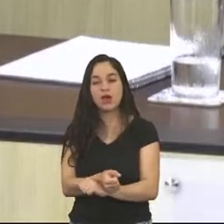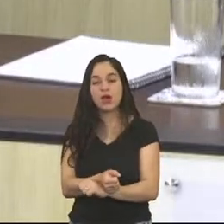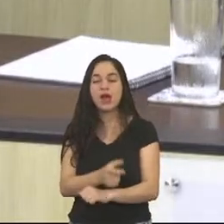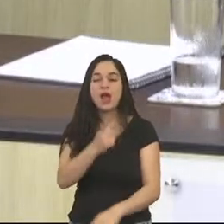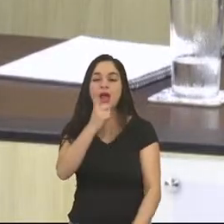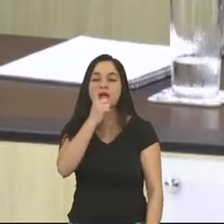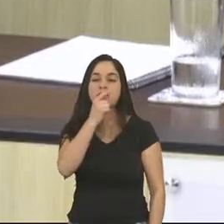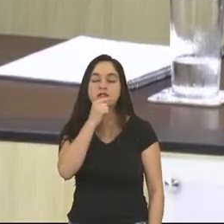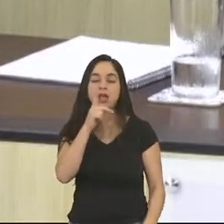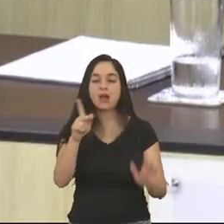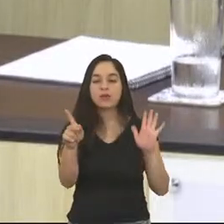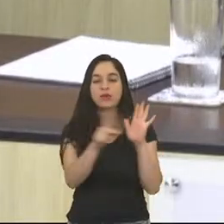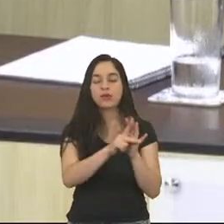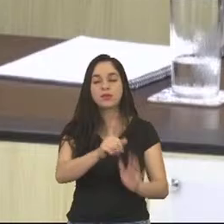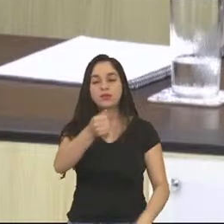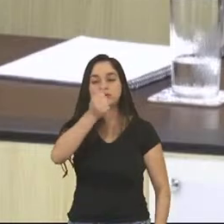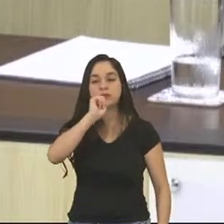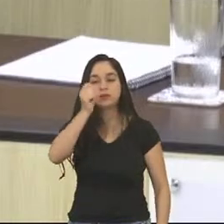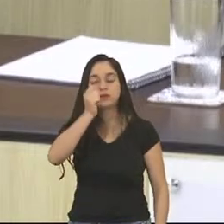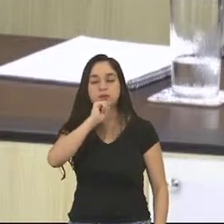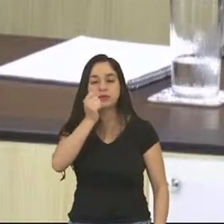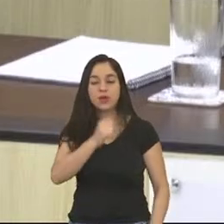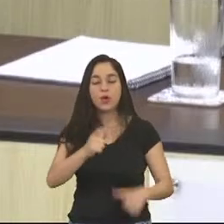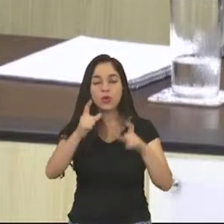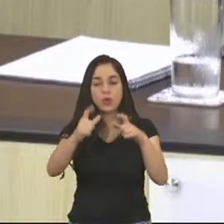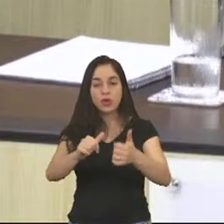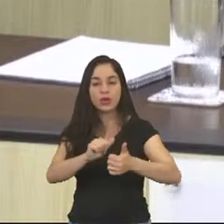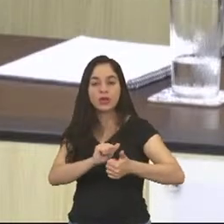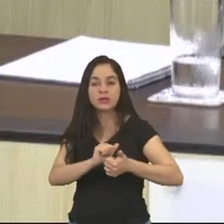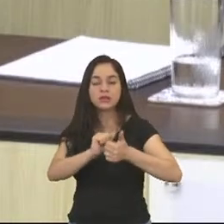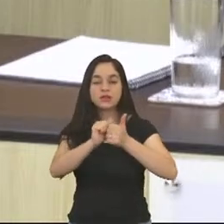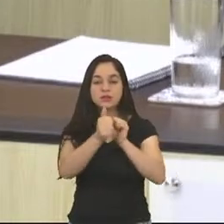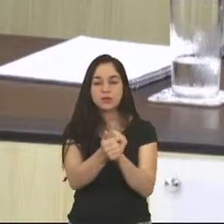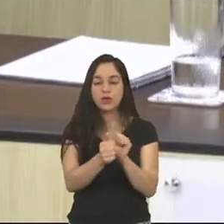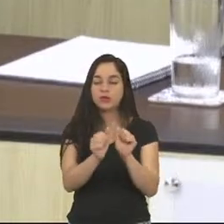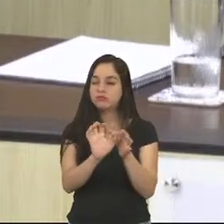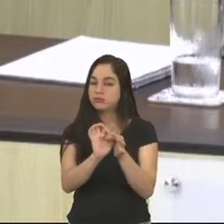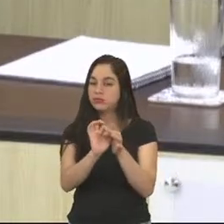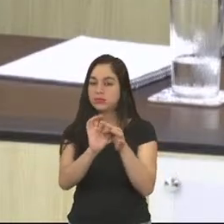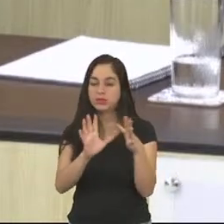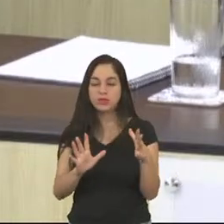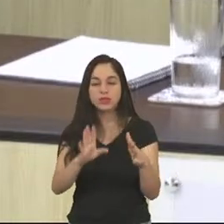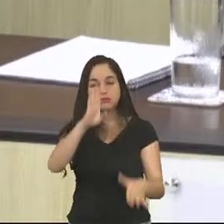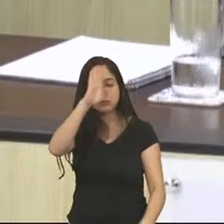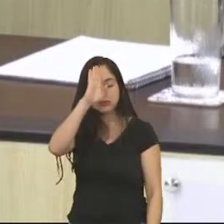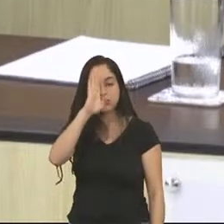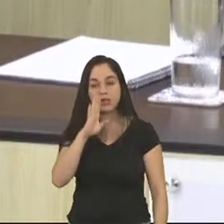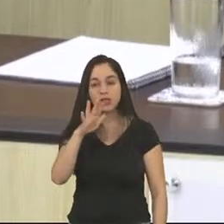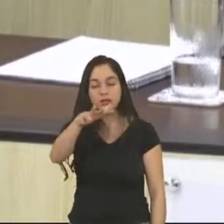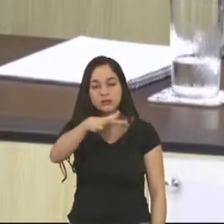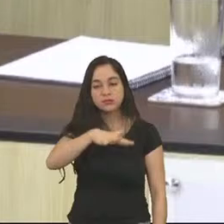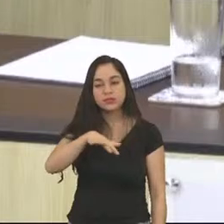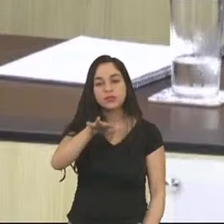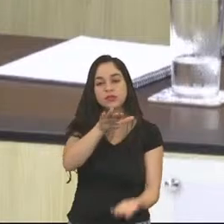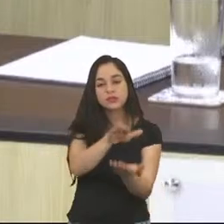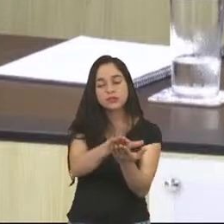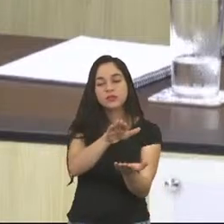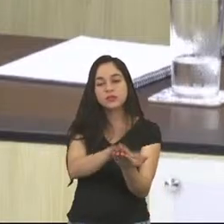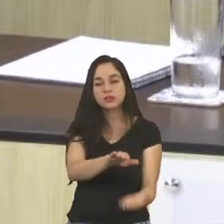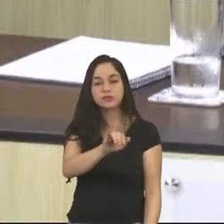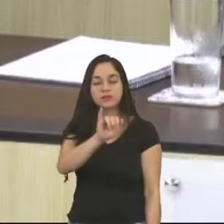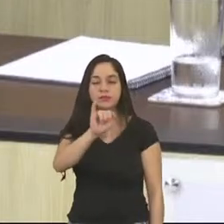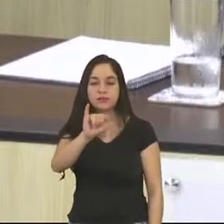água potável em campos esportivos de uso público do município de Jacareí e das